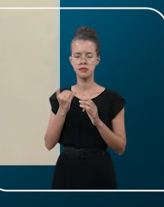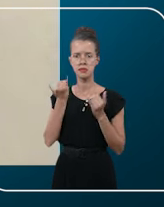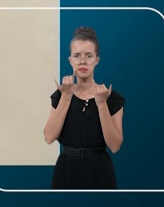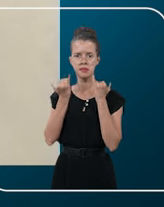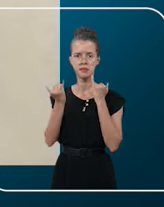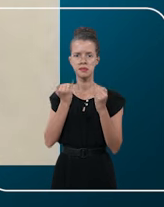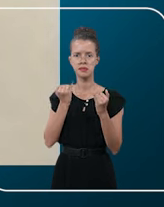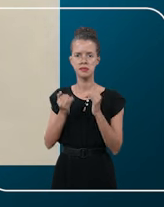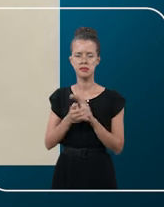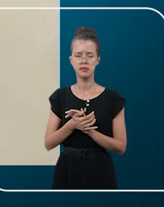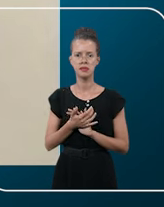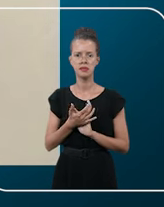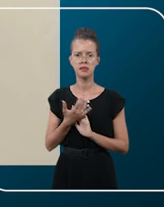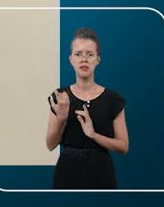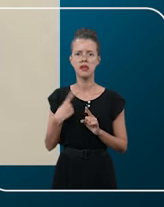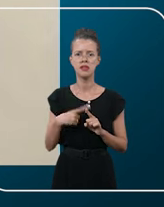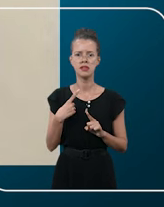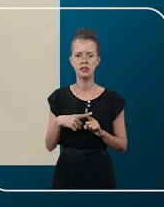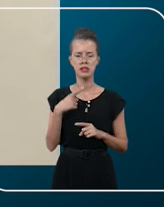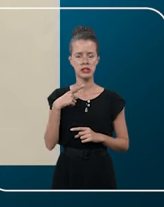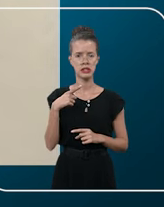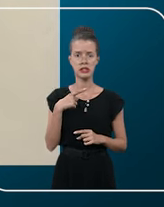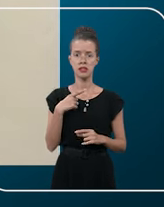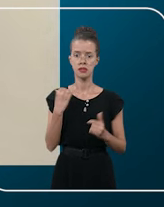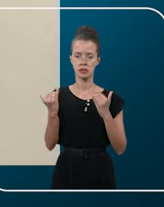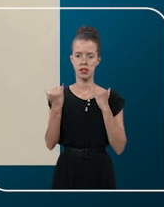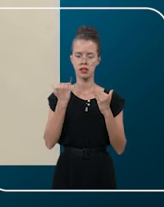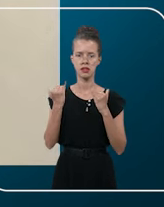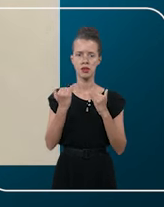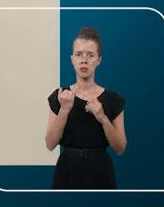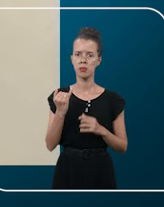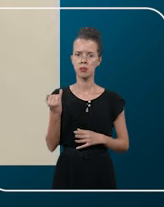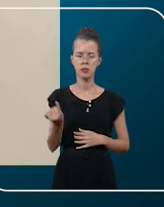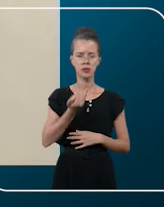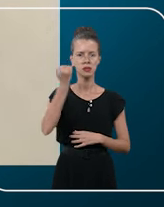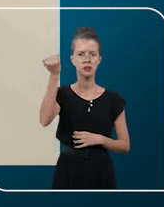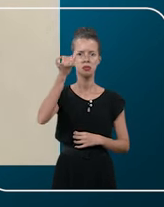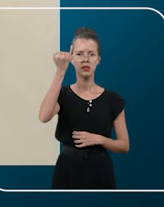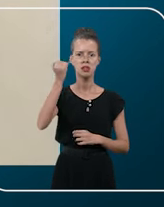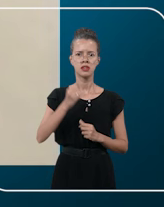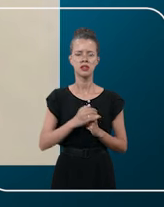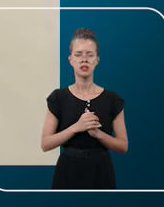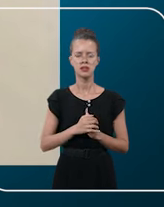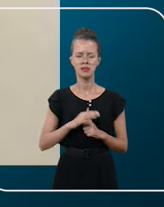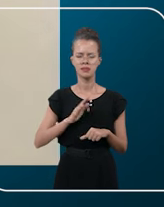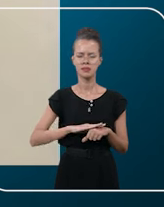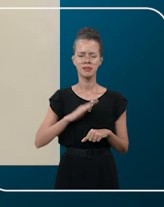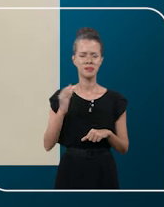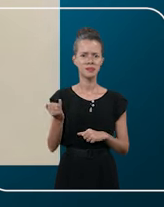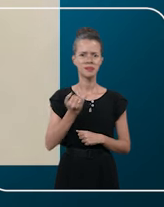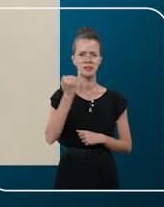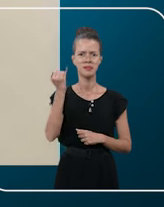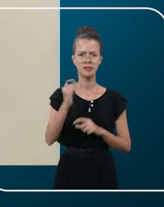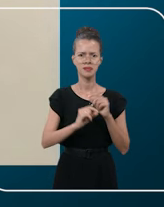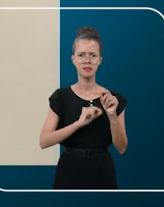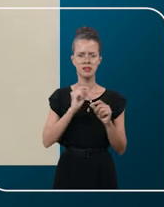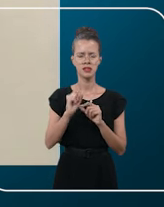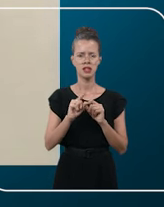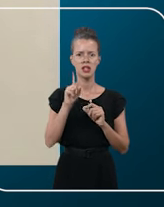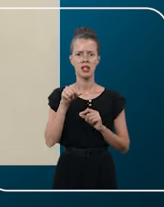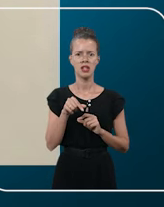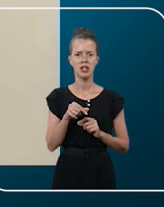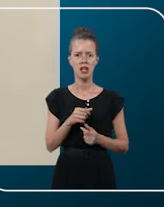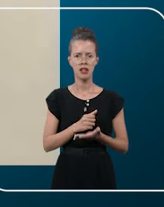informações relevantíssimas. É importante também, além do auxílio, da assistência de um